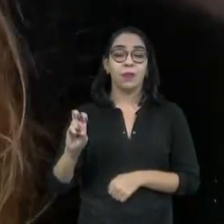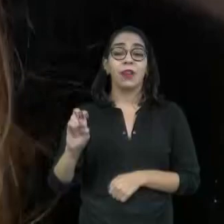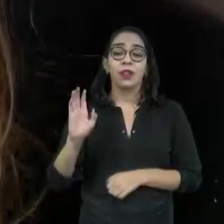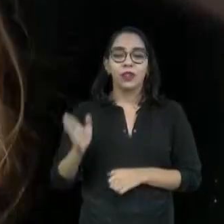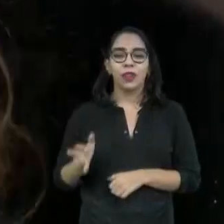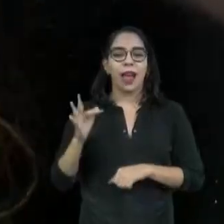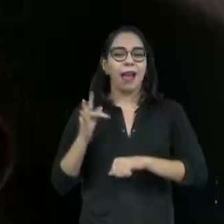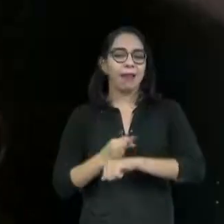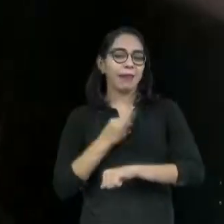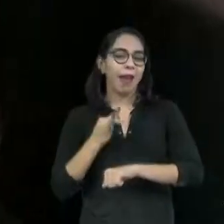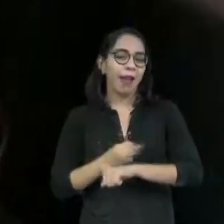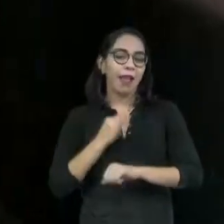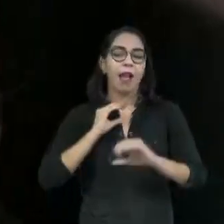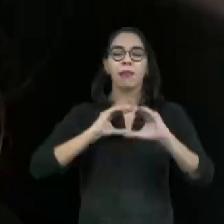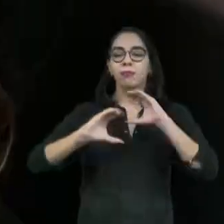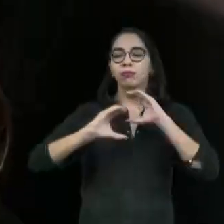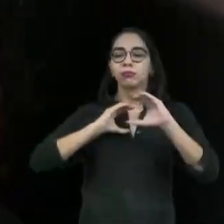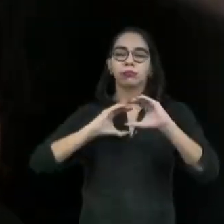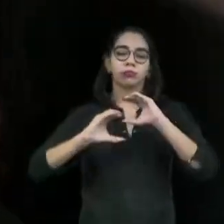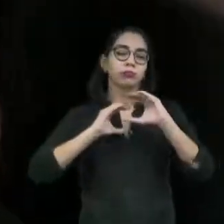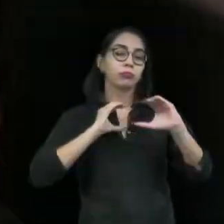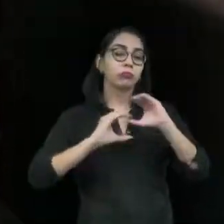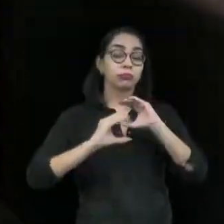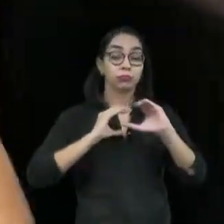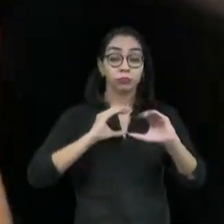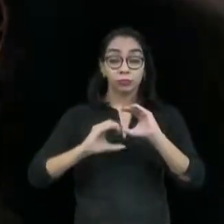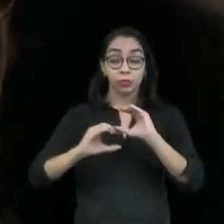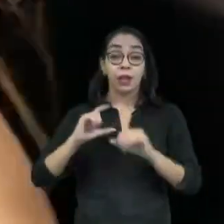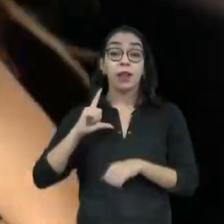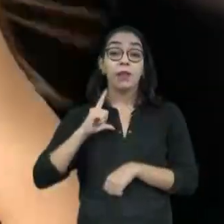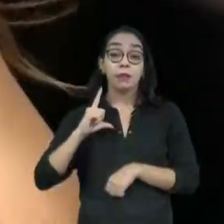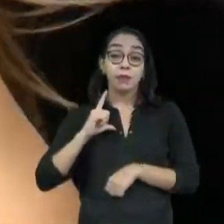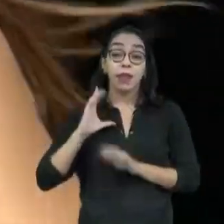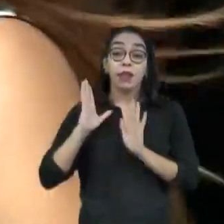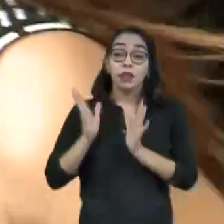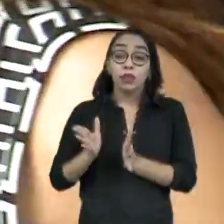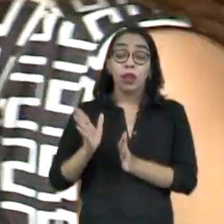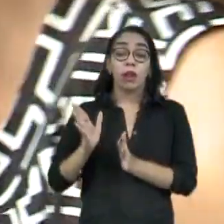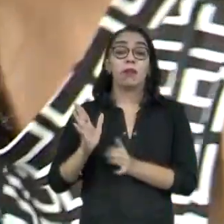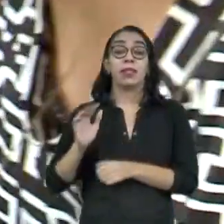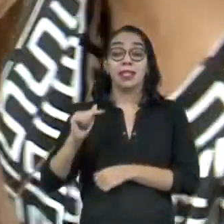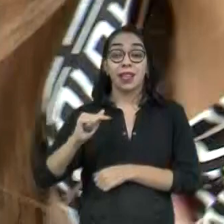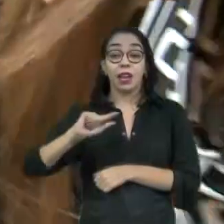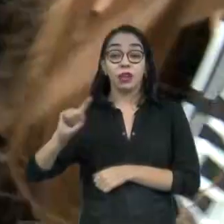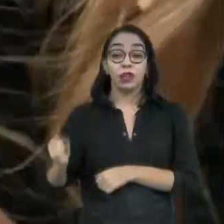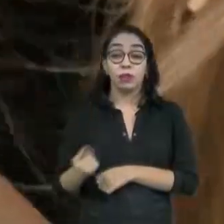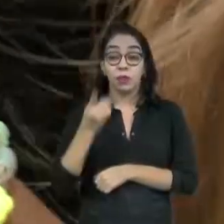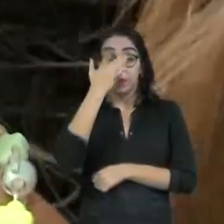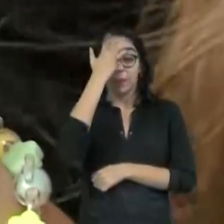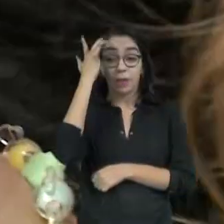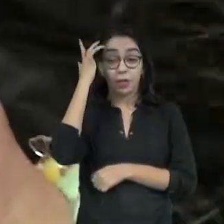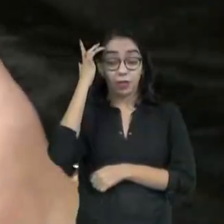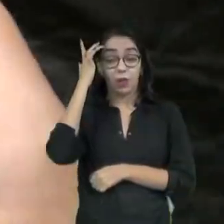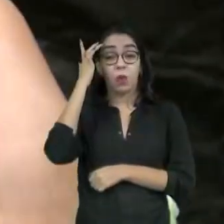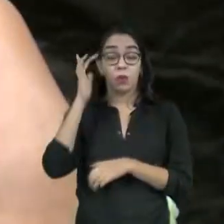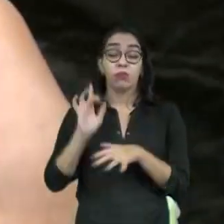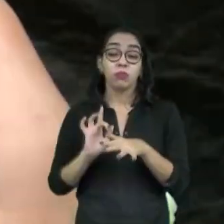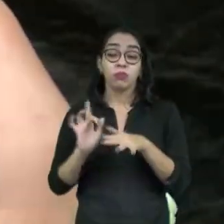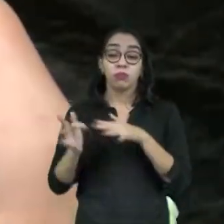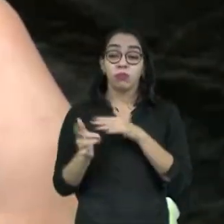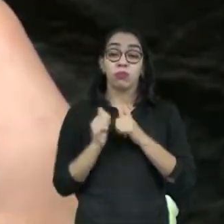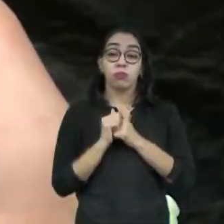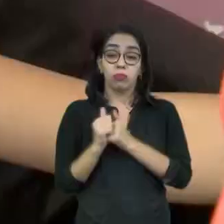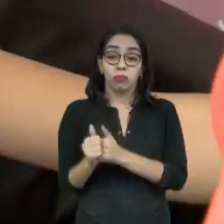agitada ela Inclusive tem uma página de quase 7000 seguidores e uma rede social onde ela